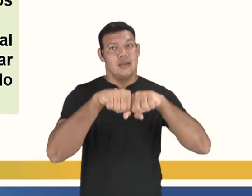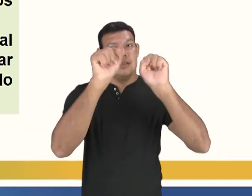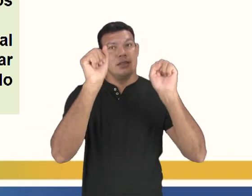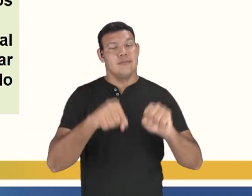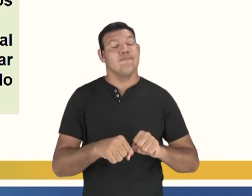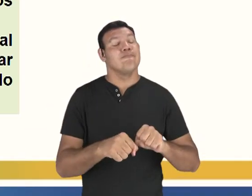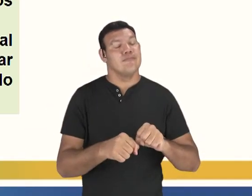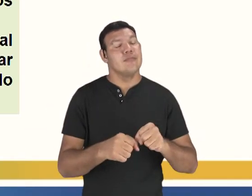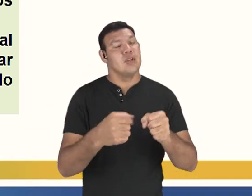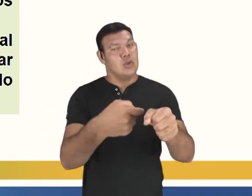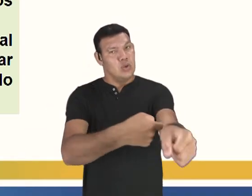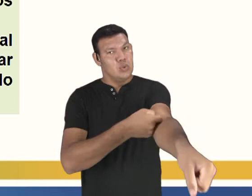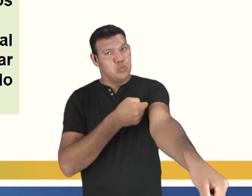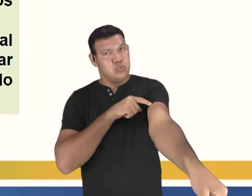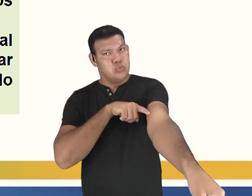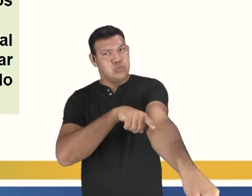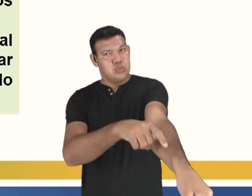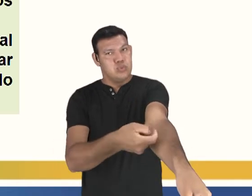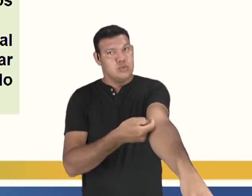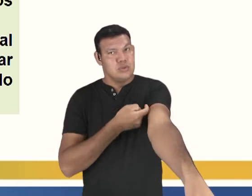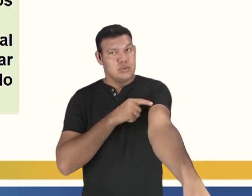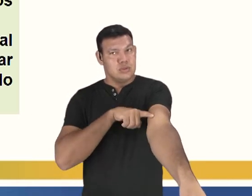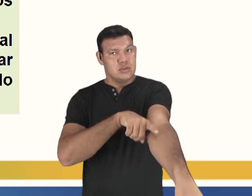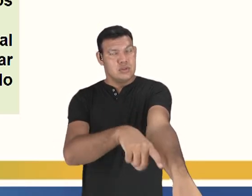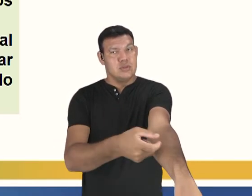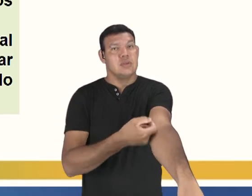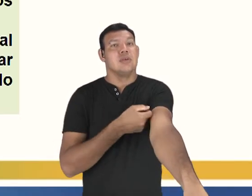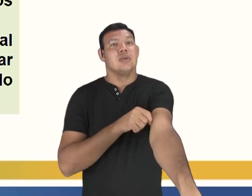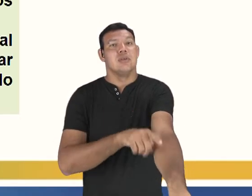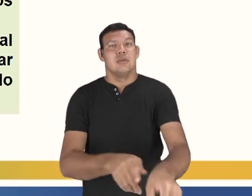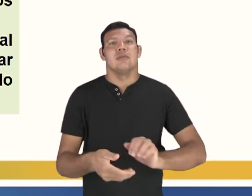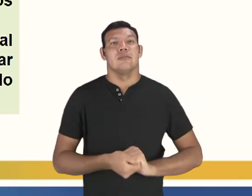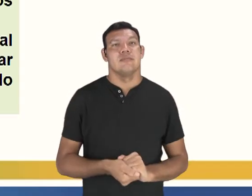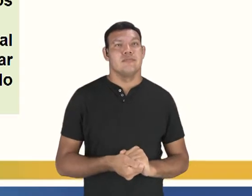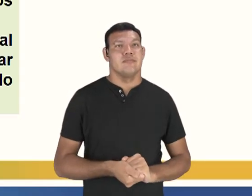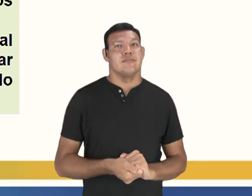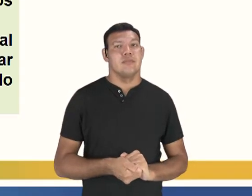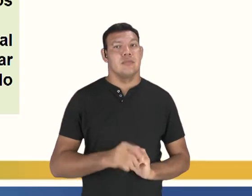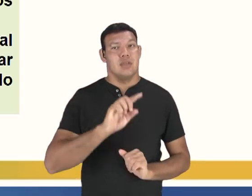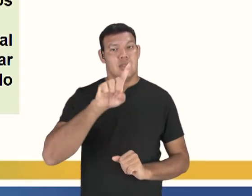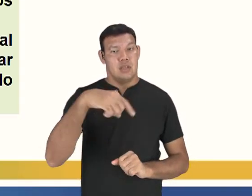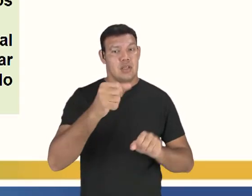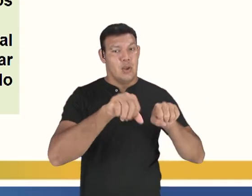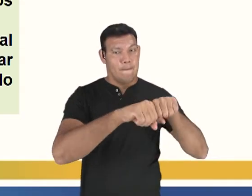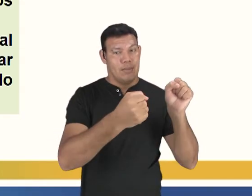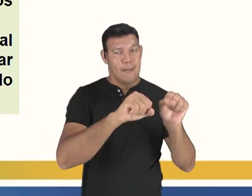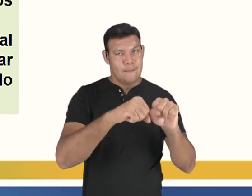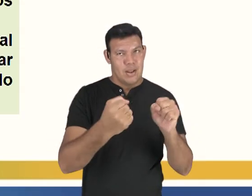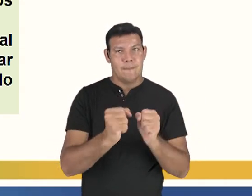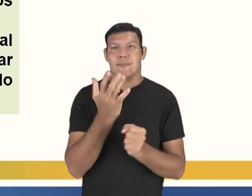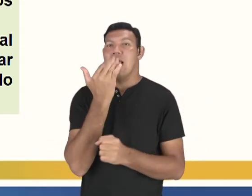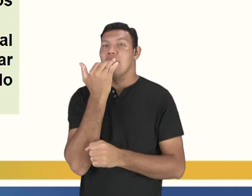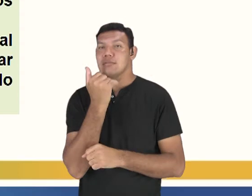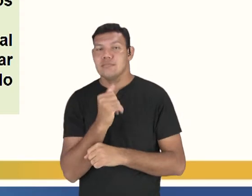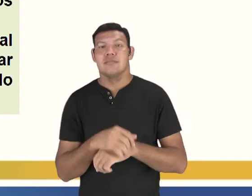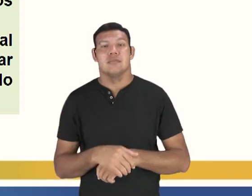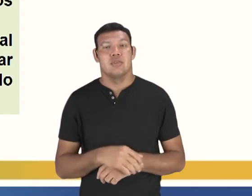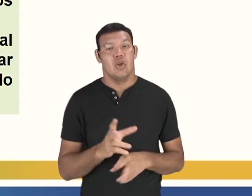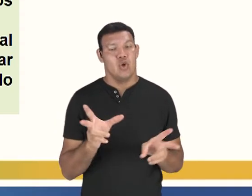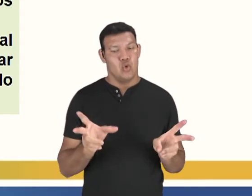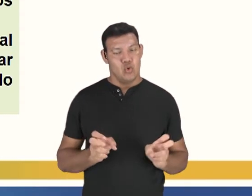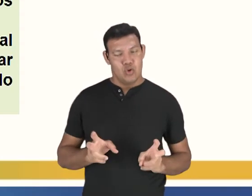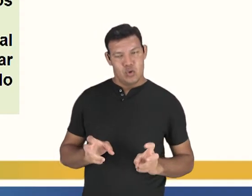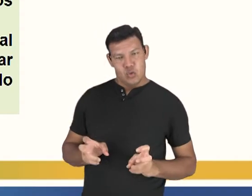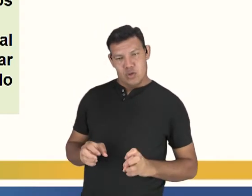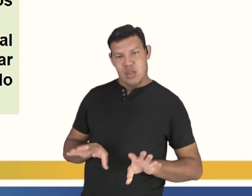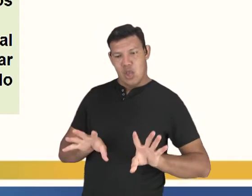é o sistema circulatório, né? Acompanhe comigo na telinha a leitura. Após a quebra dos alimentos, para a obtenção dos nutrientes, entra em ação